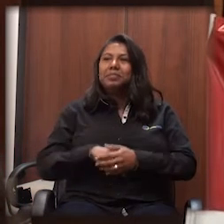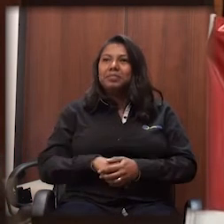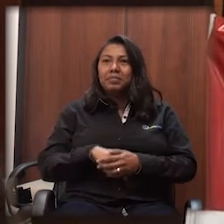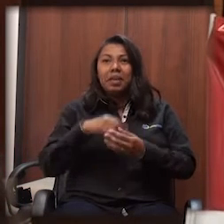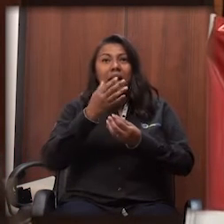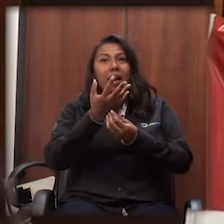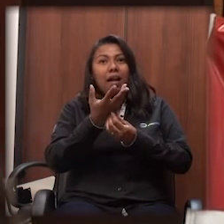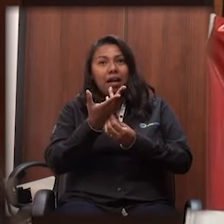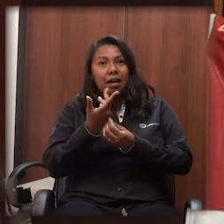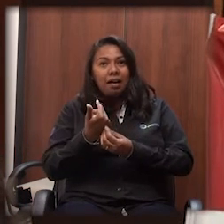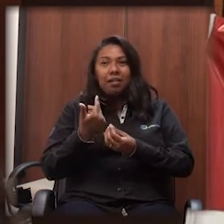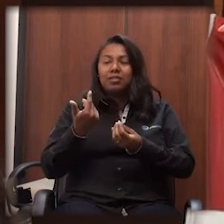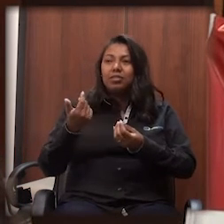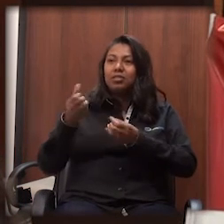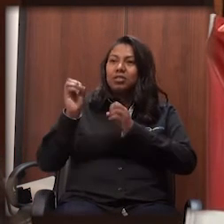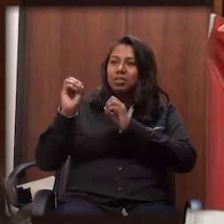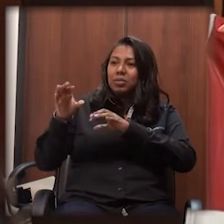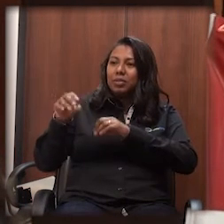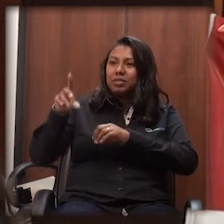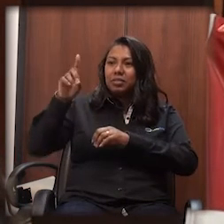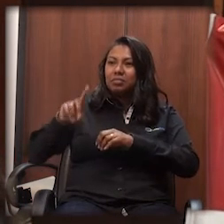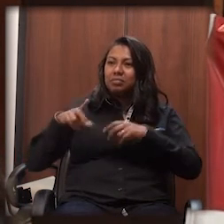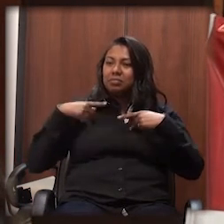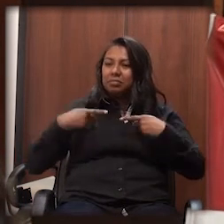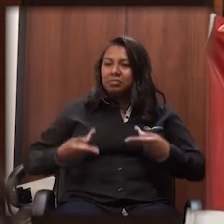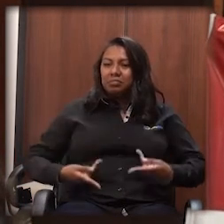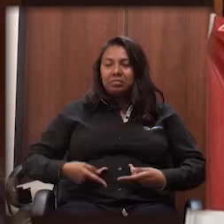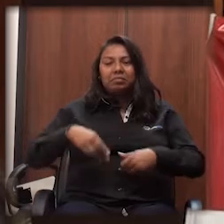educação em direitos humanos no estado de São Paulo.